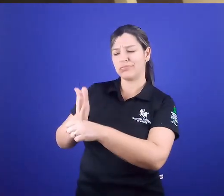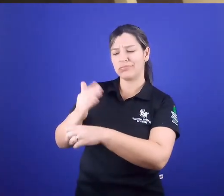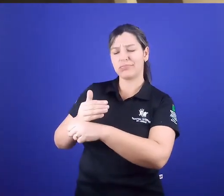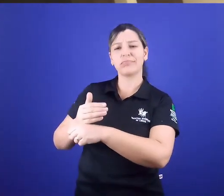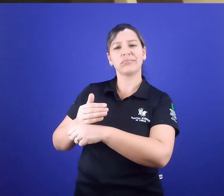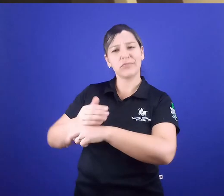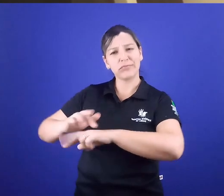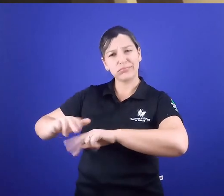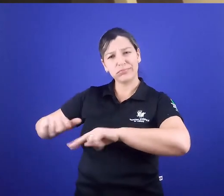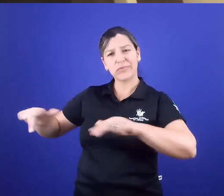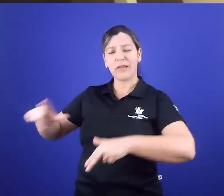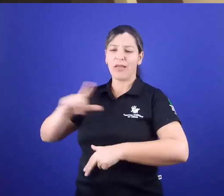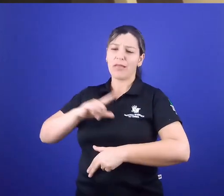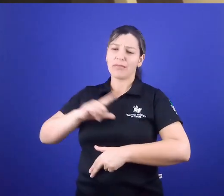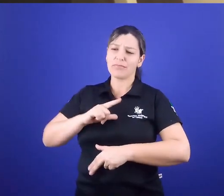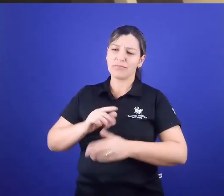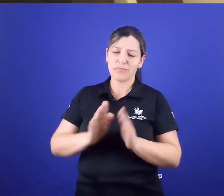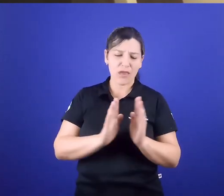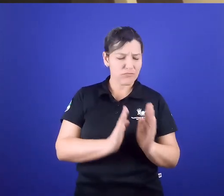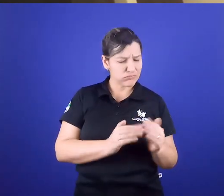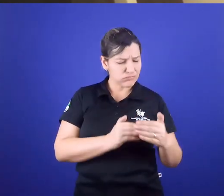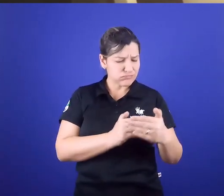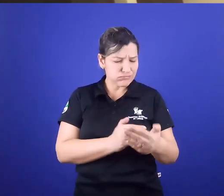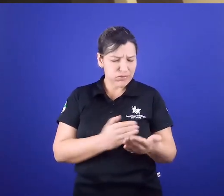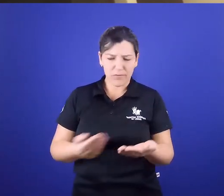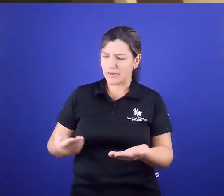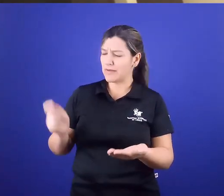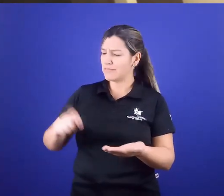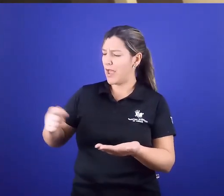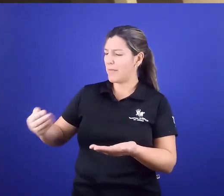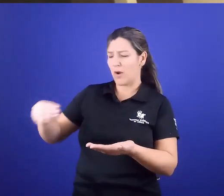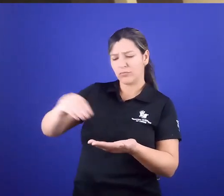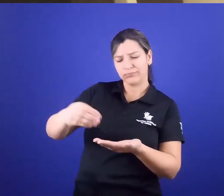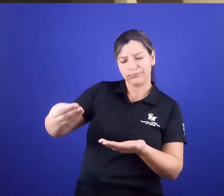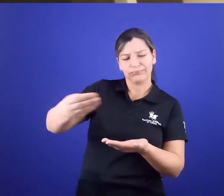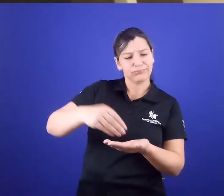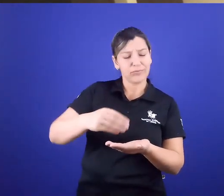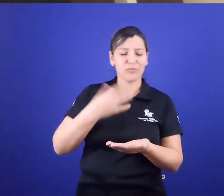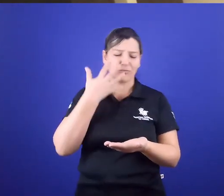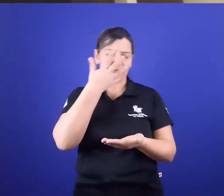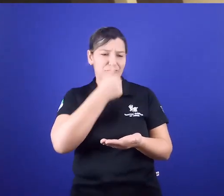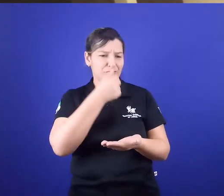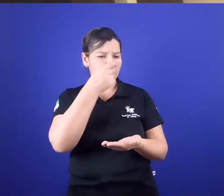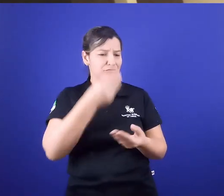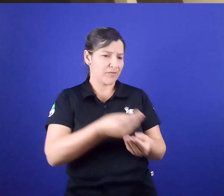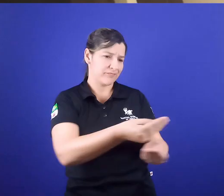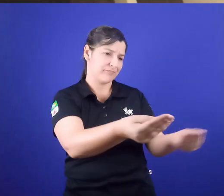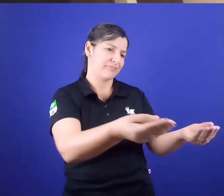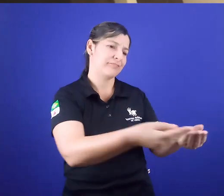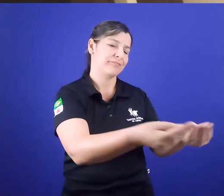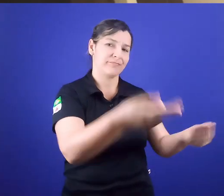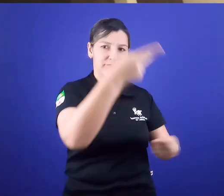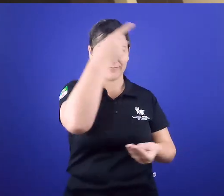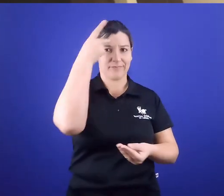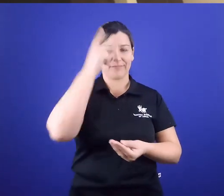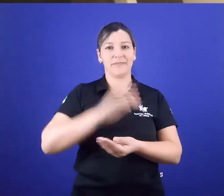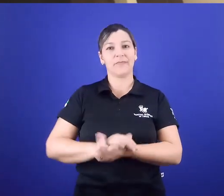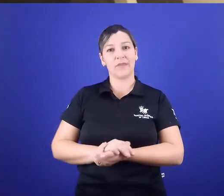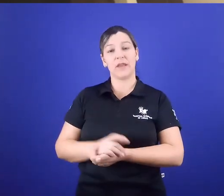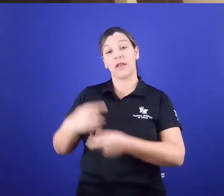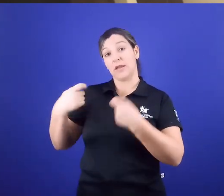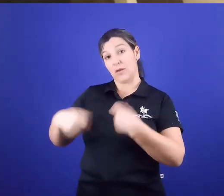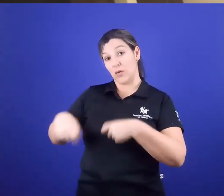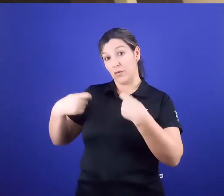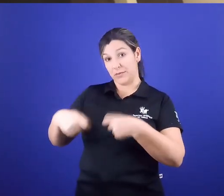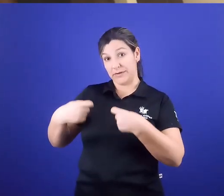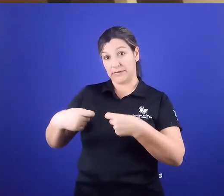pequenos potinhos, tachinhos, que você pode inovar e servir o seu alimento. Então pensa, eu tenho que servir